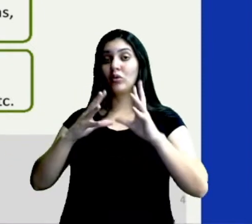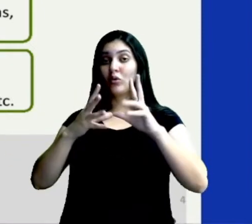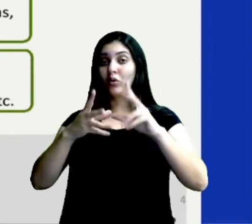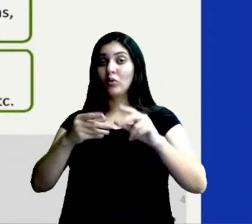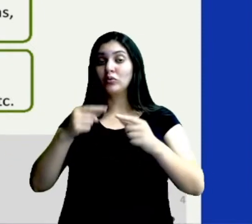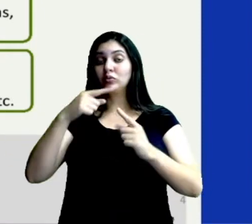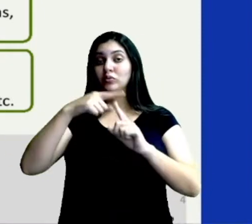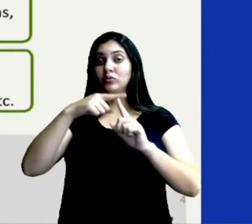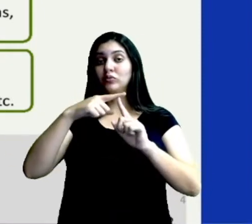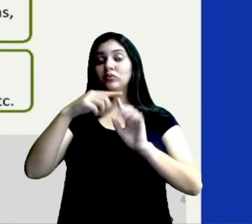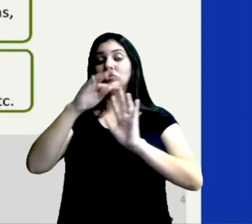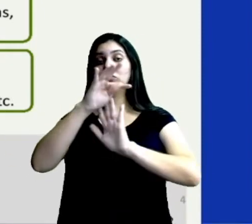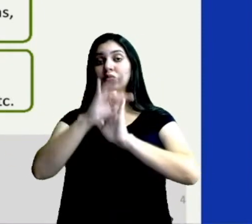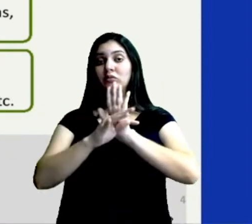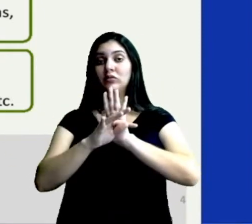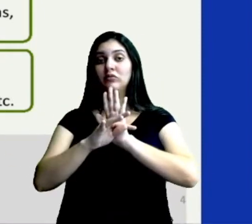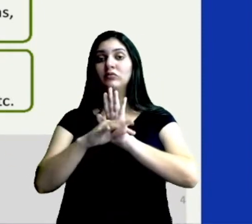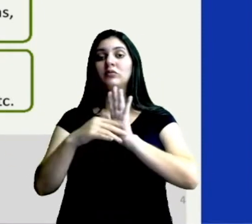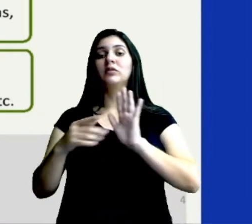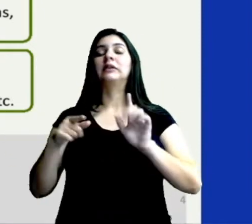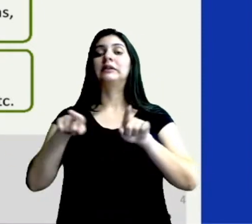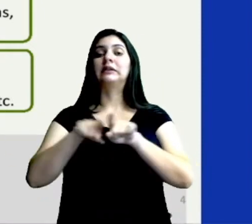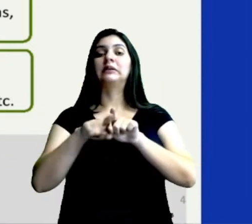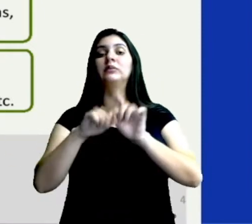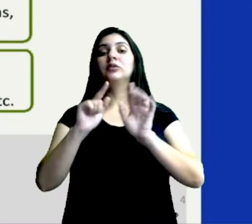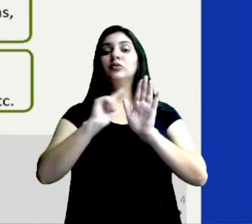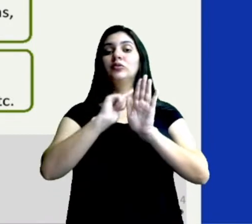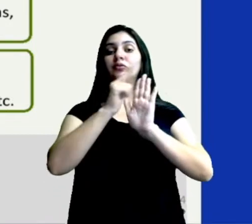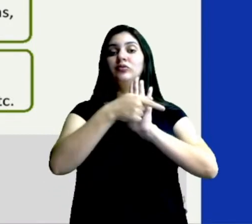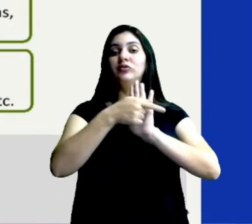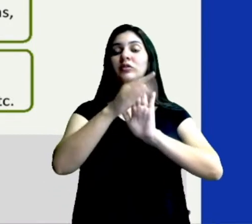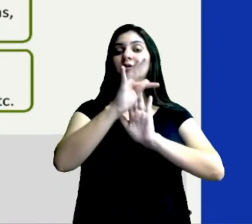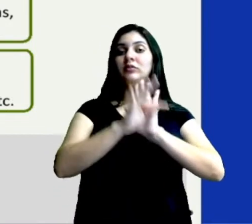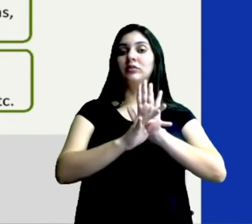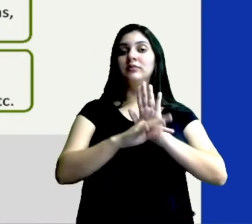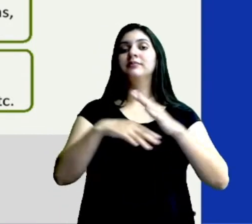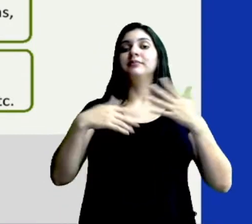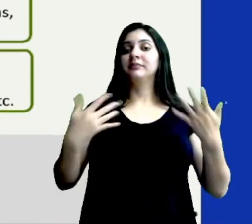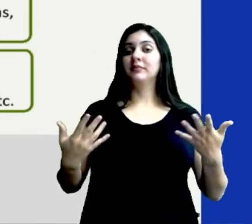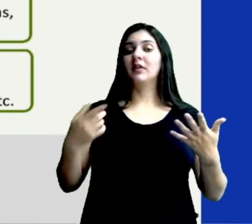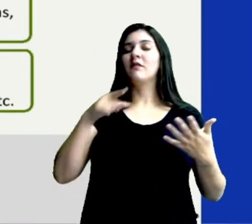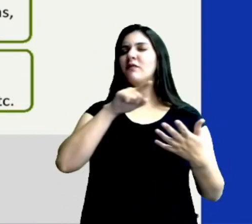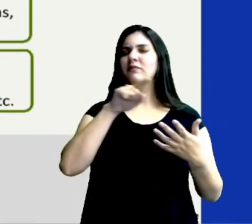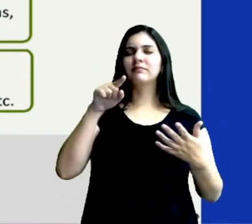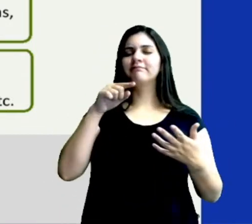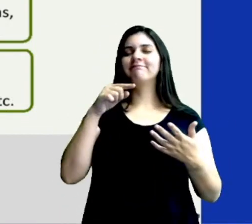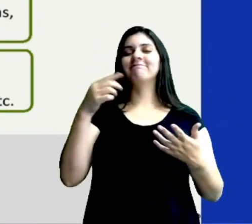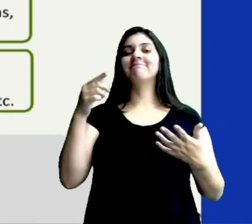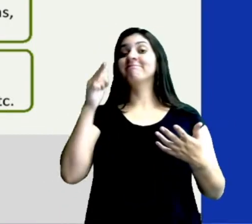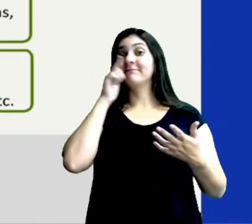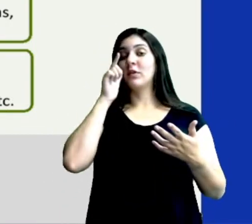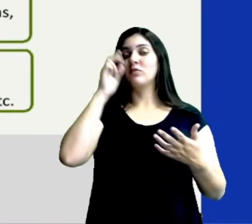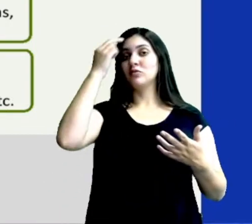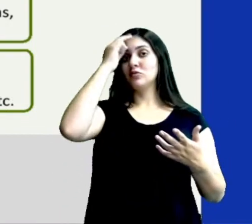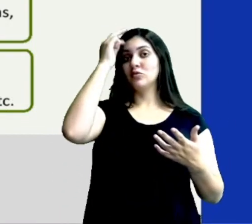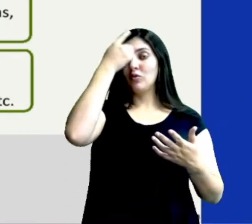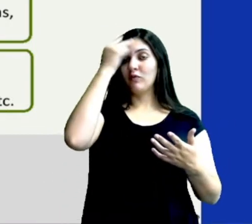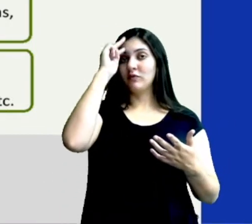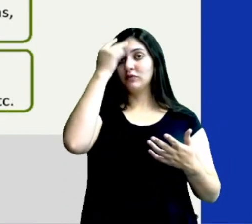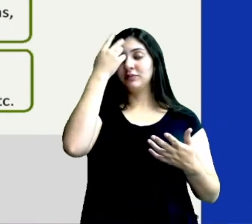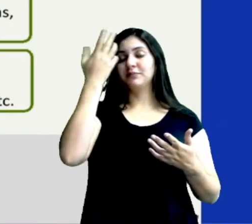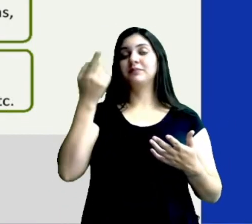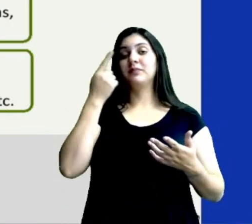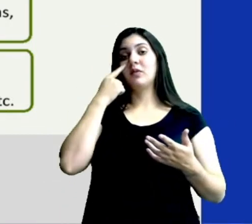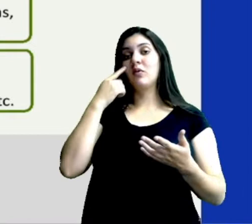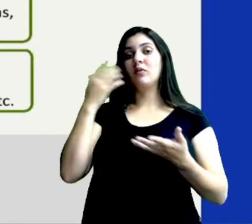tipos textuais e gêneros, tá bom? Assim você não vai se confundir. Vê só. A gente